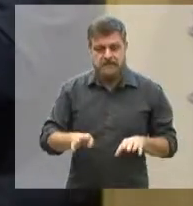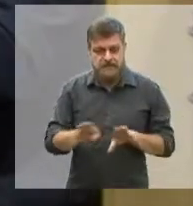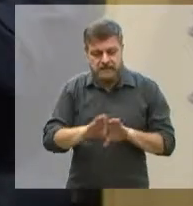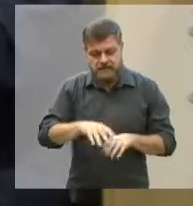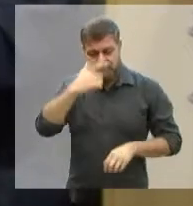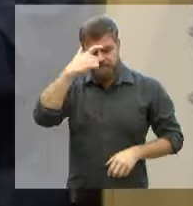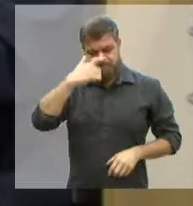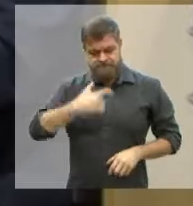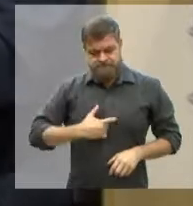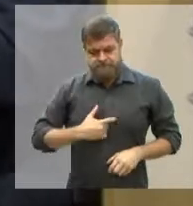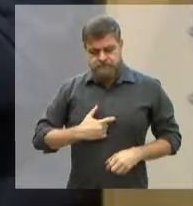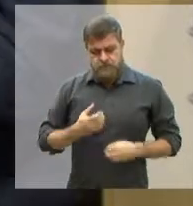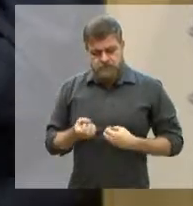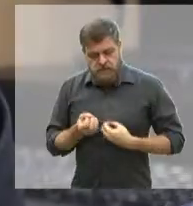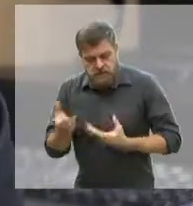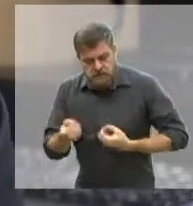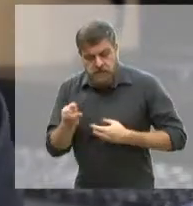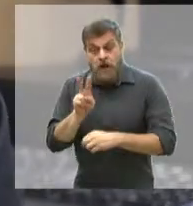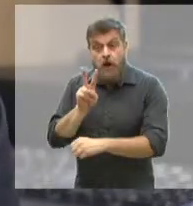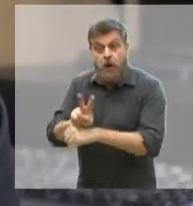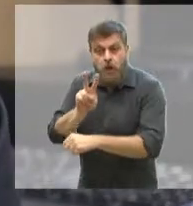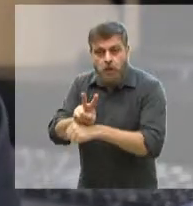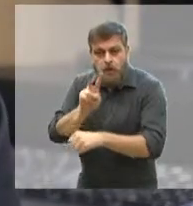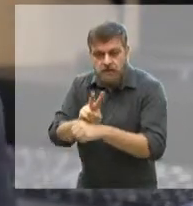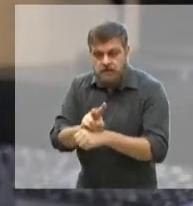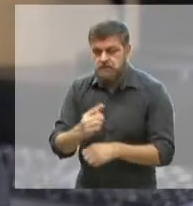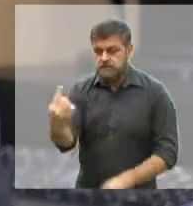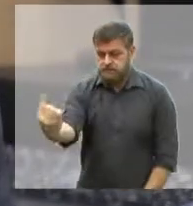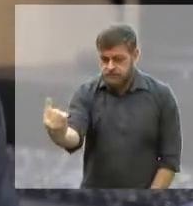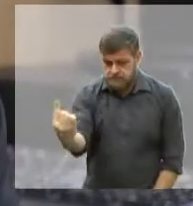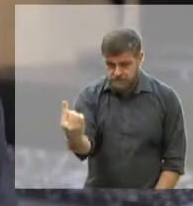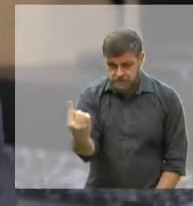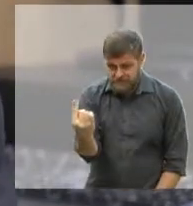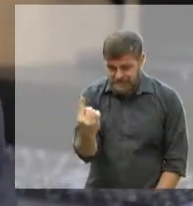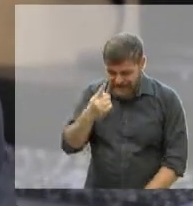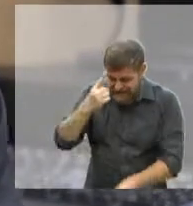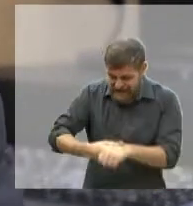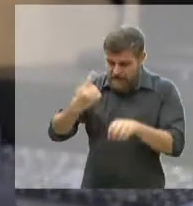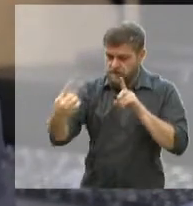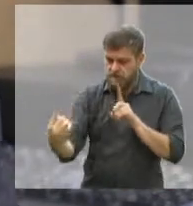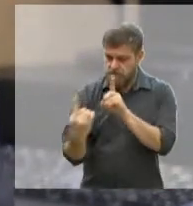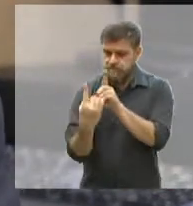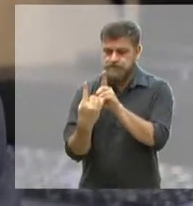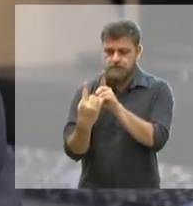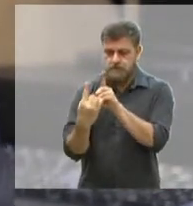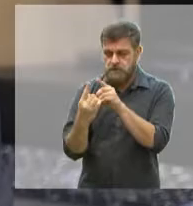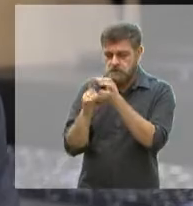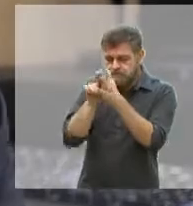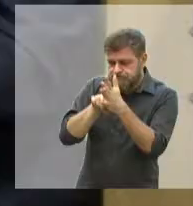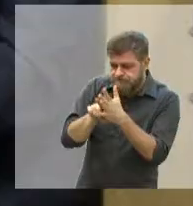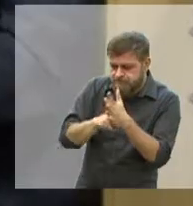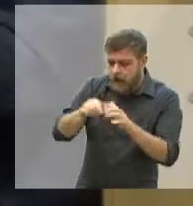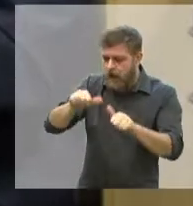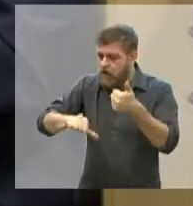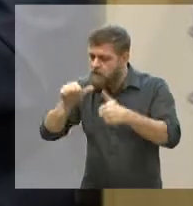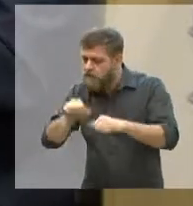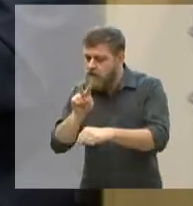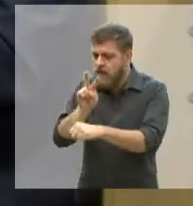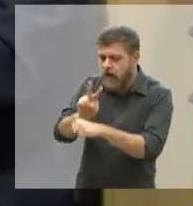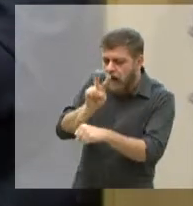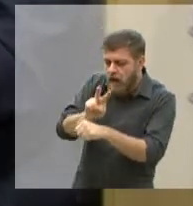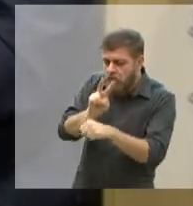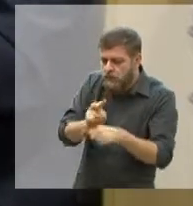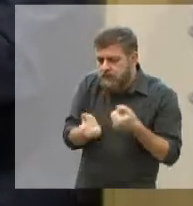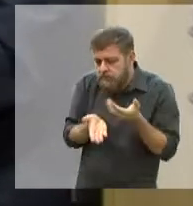para cuidar, para oferecer cuidado, para encontrar uma pessoa, e naquele encontro é que a gente produz o cuidado, o ato, né,